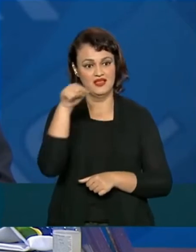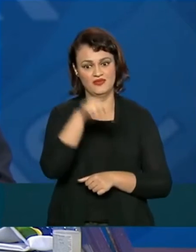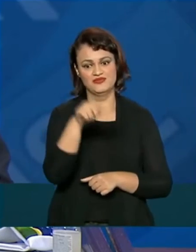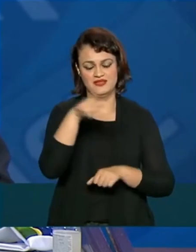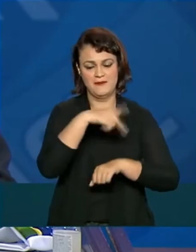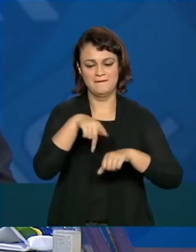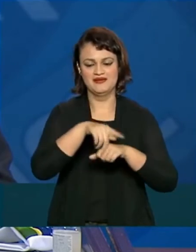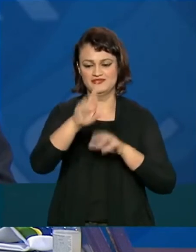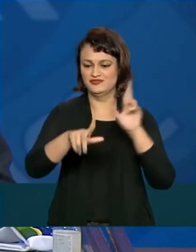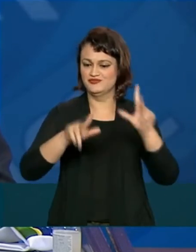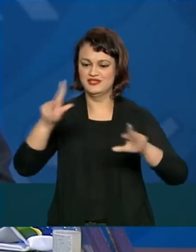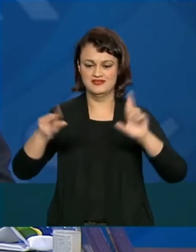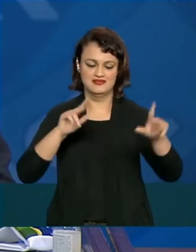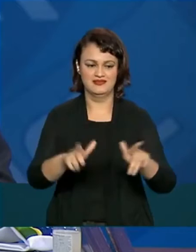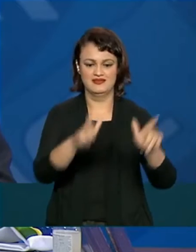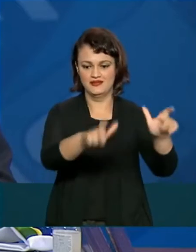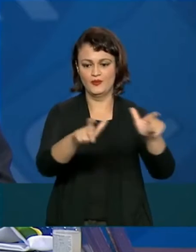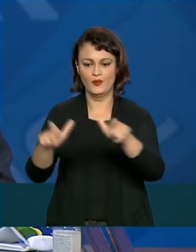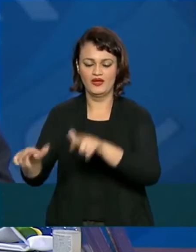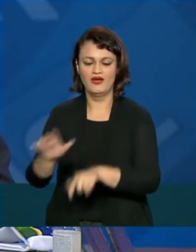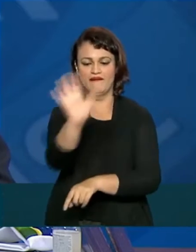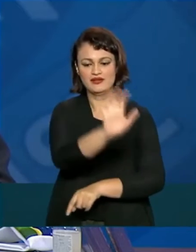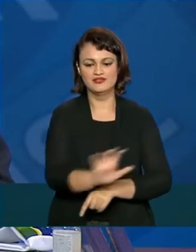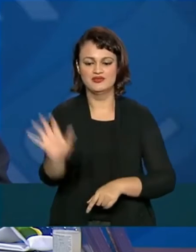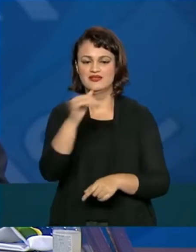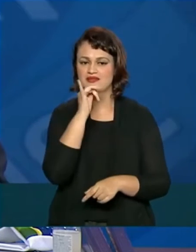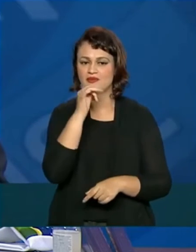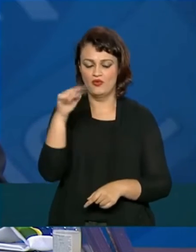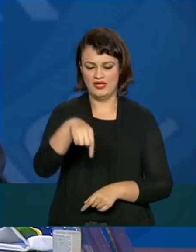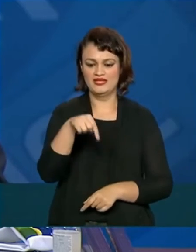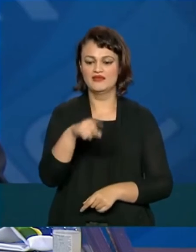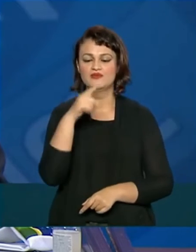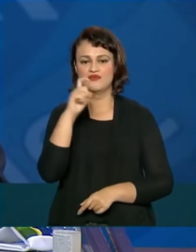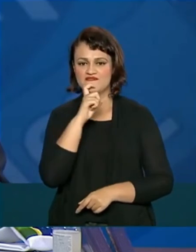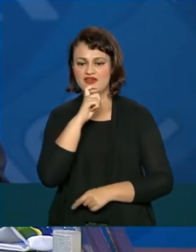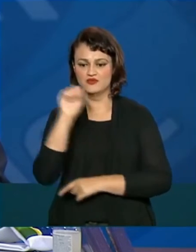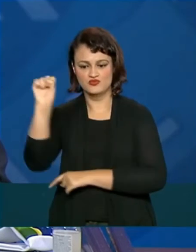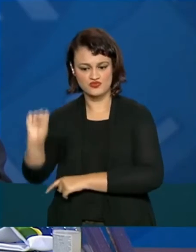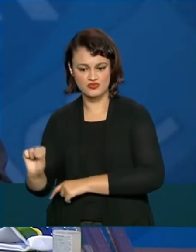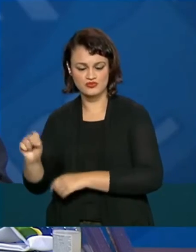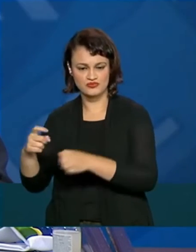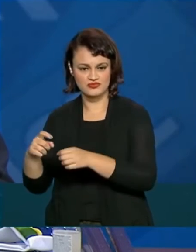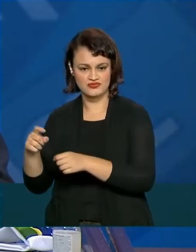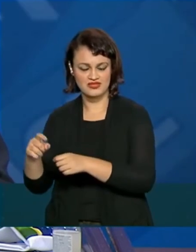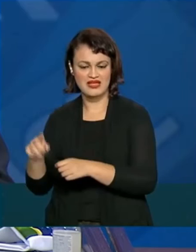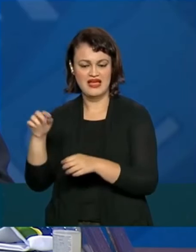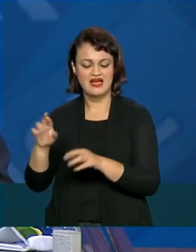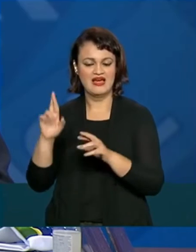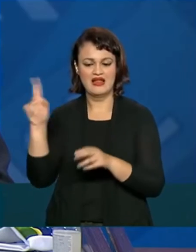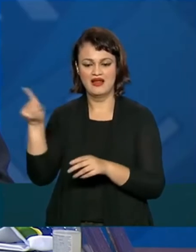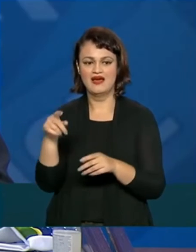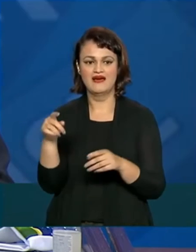né, diferenças né? O nosso inverno do sul agora está começando o inverno, em que